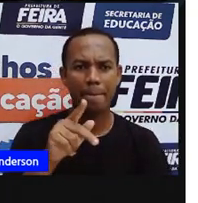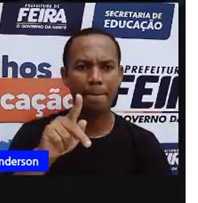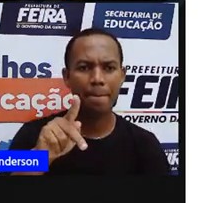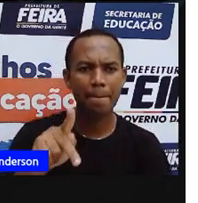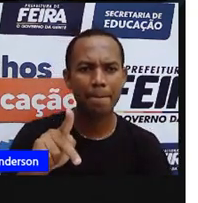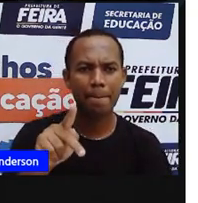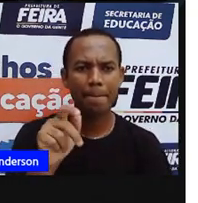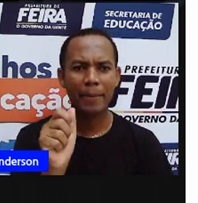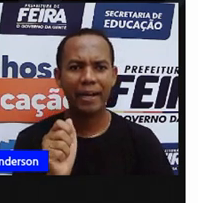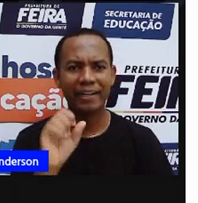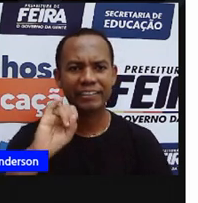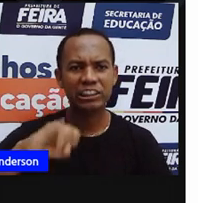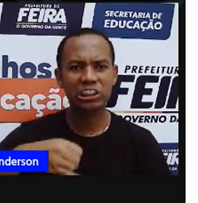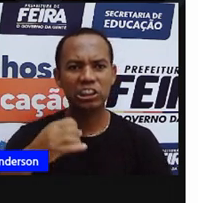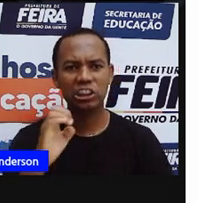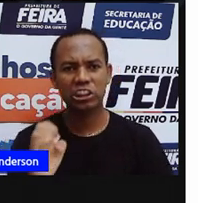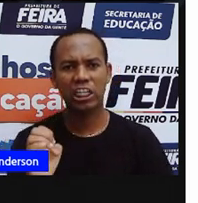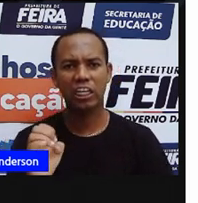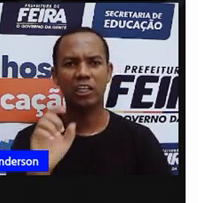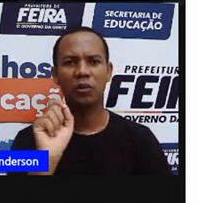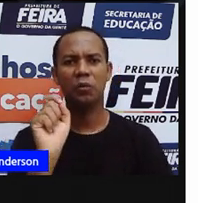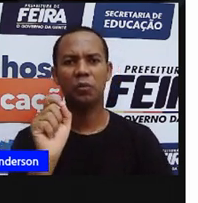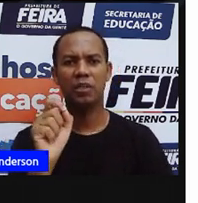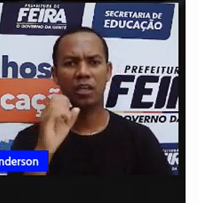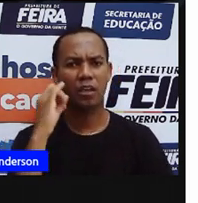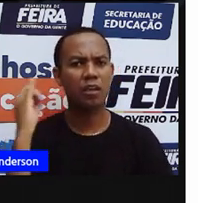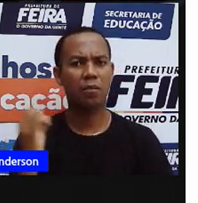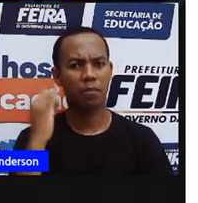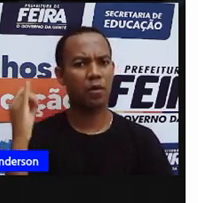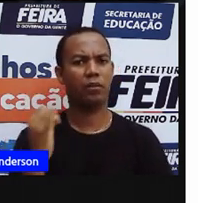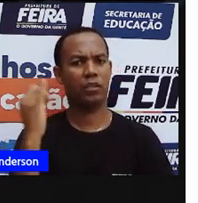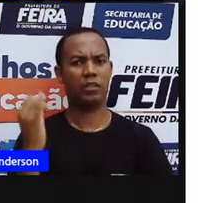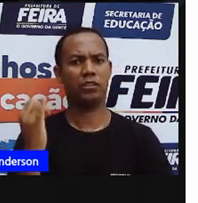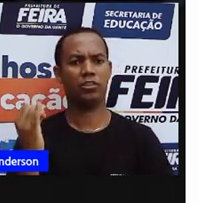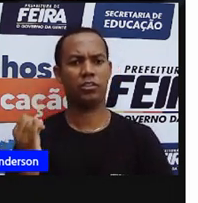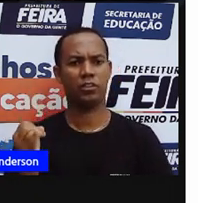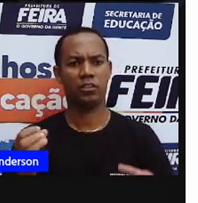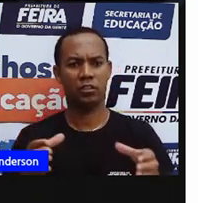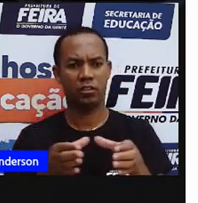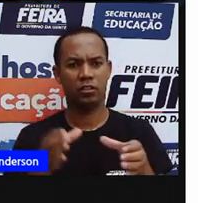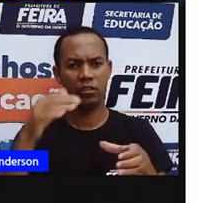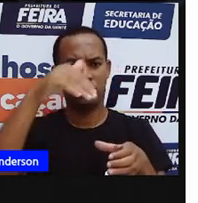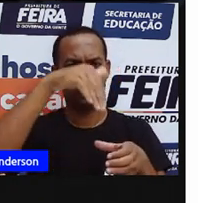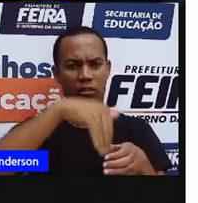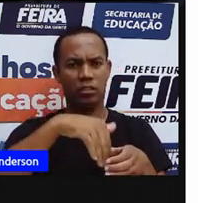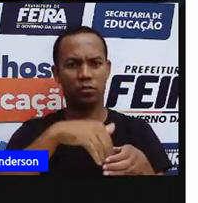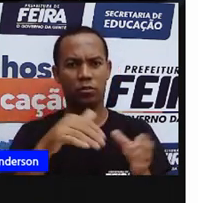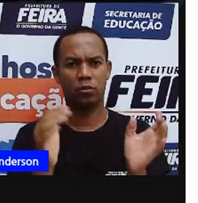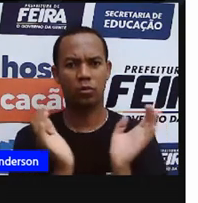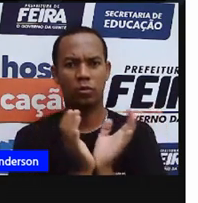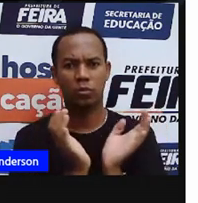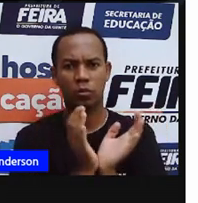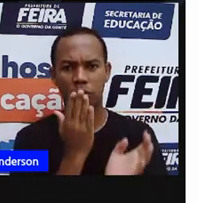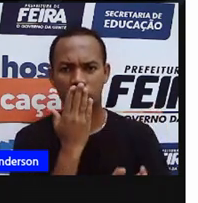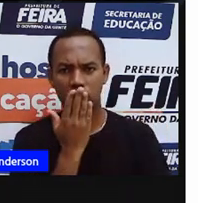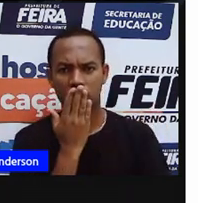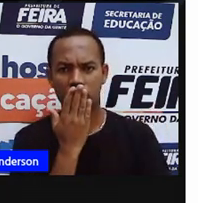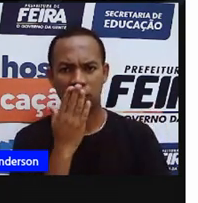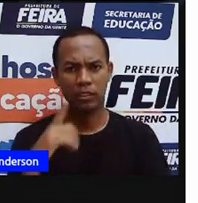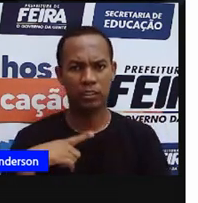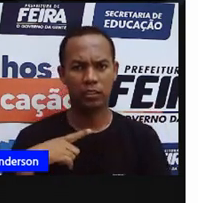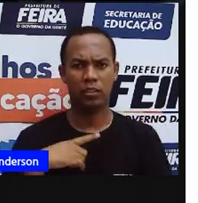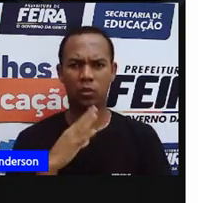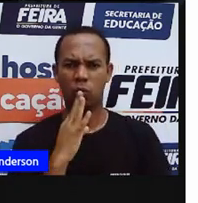importância dentro das tribos indígenas do Brasil. Ele é o detentor de muitos conhecimentos e da história da